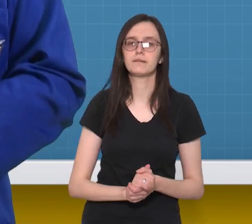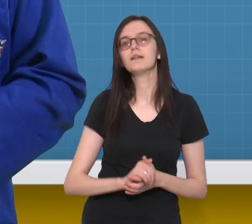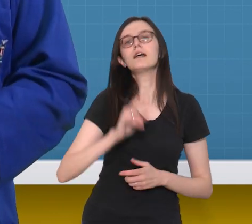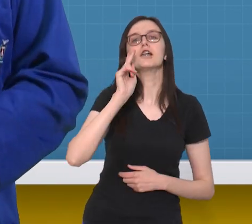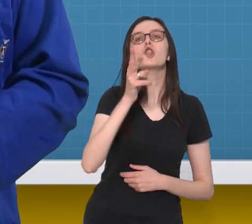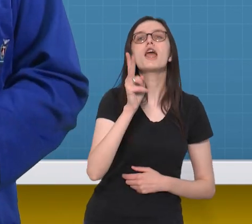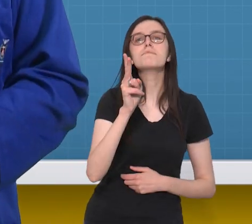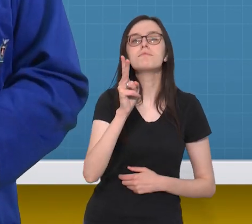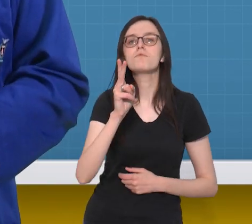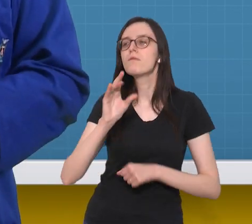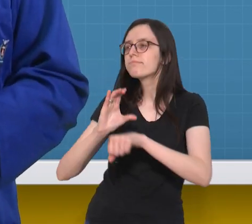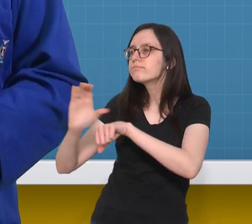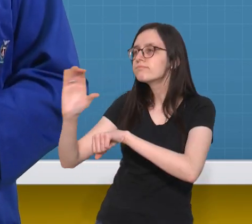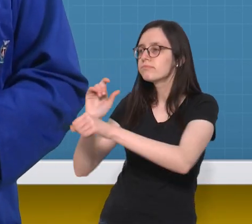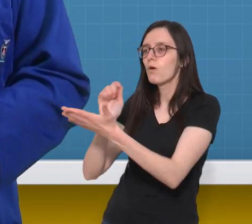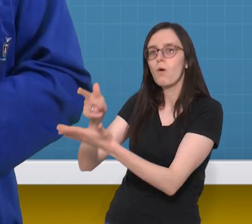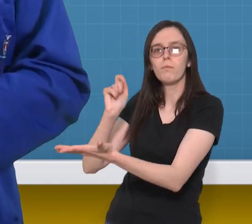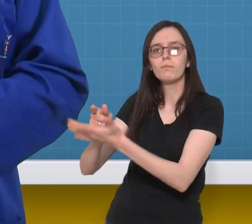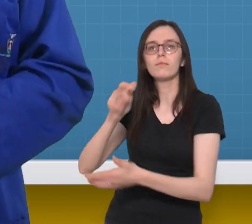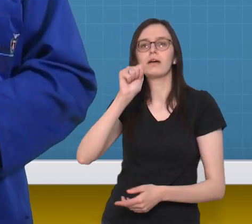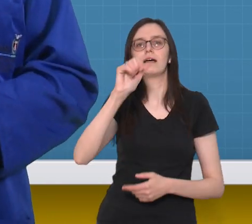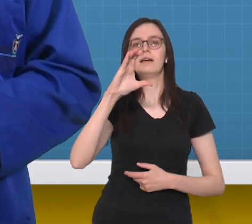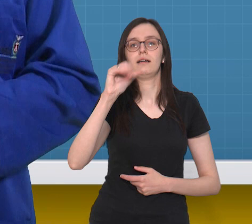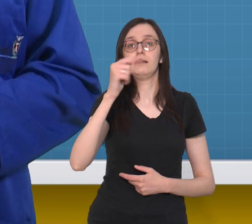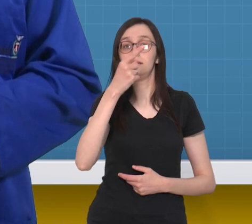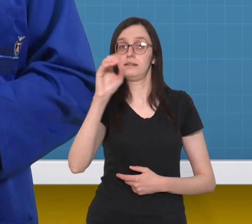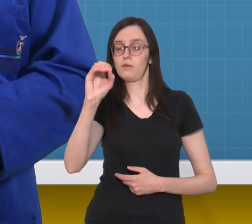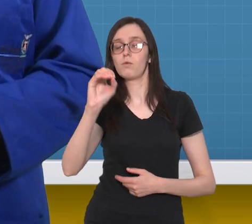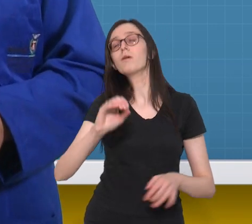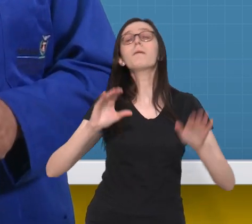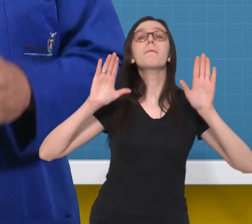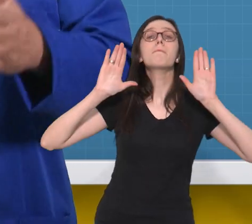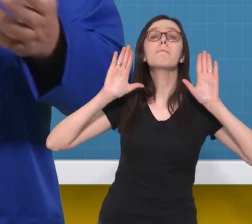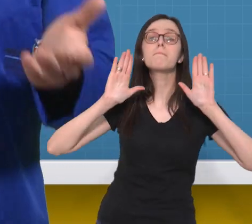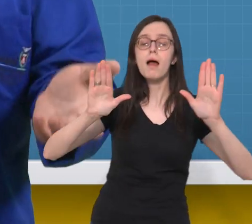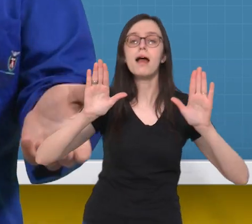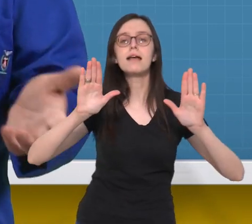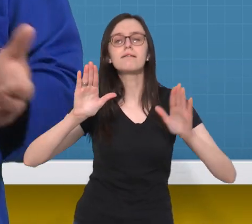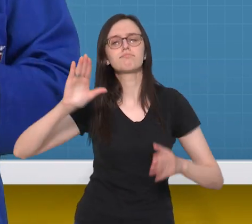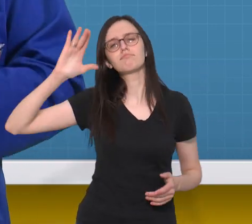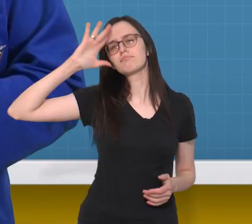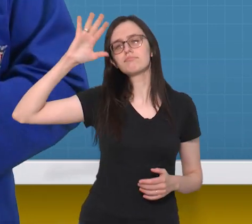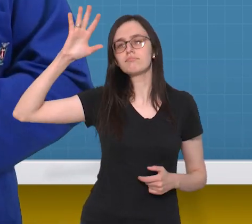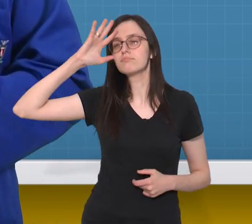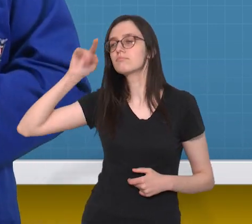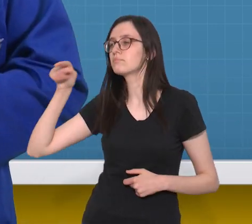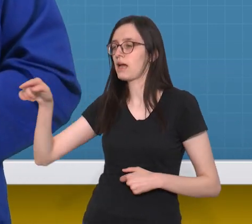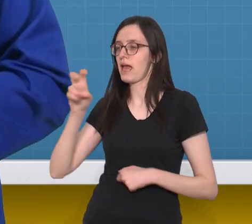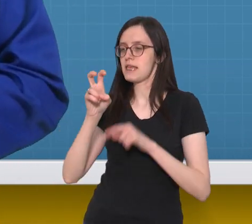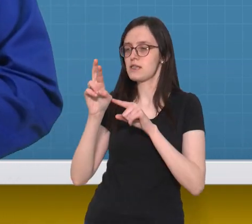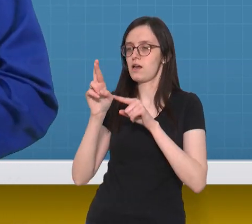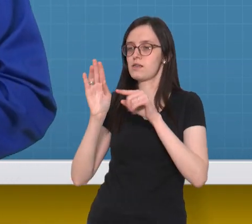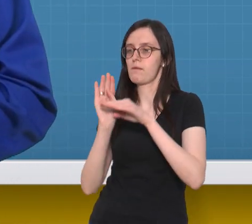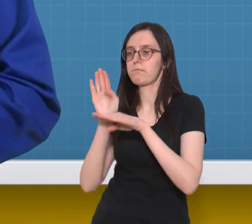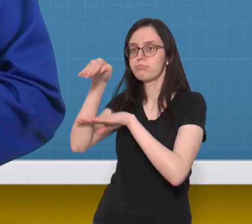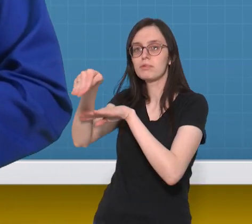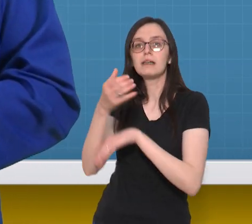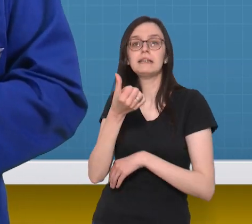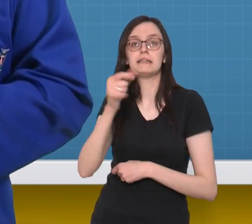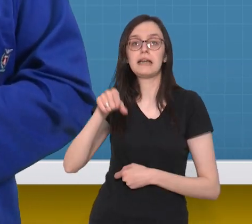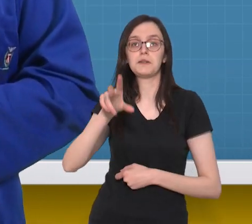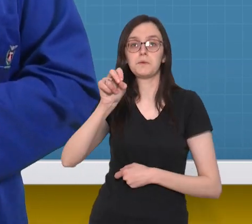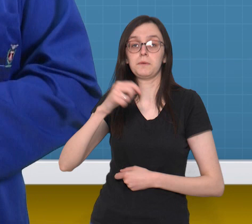então 2 mil ações. Só que agora, supondo que ela aumentou para 6,50, eu